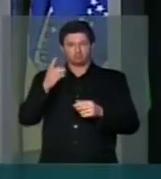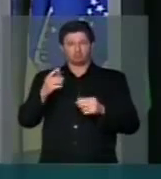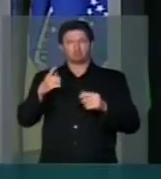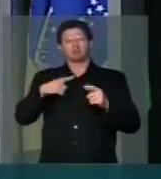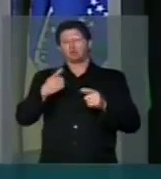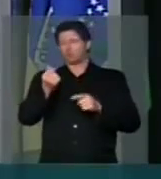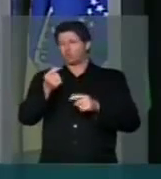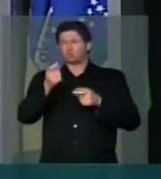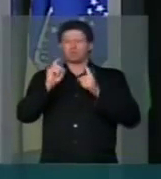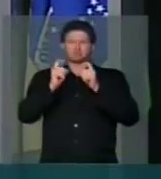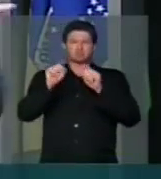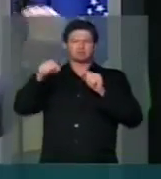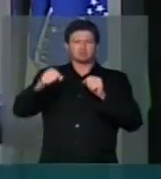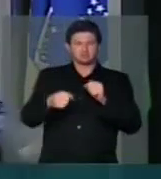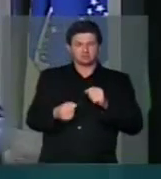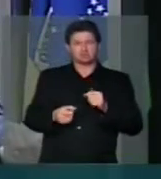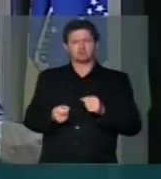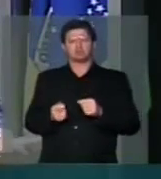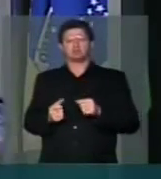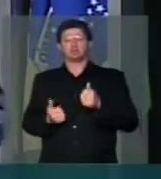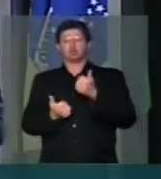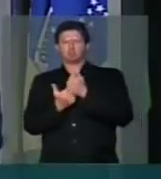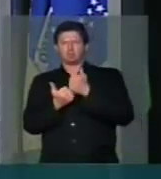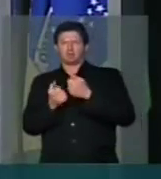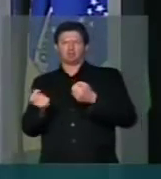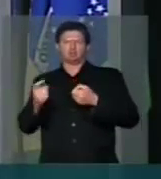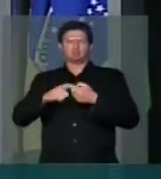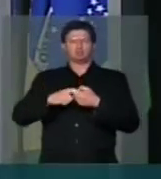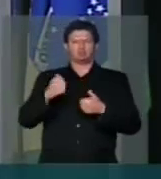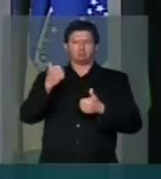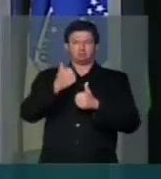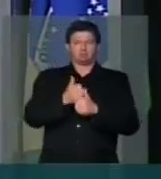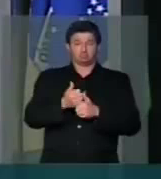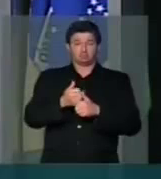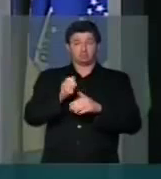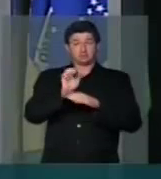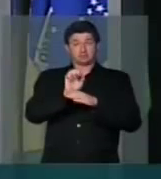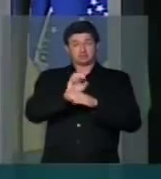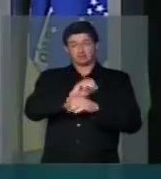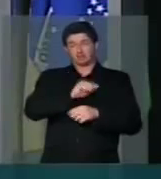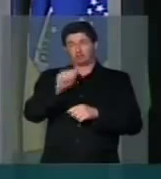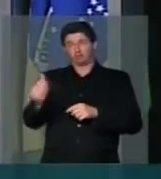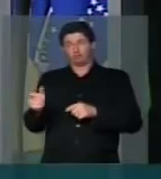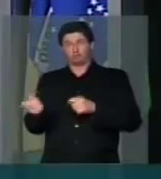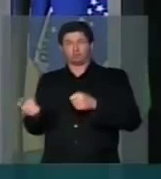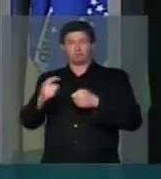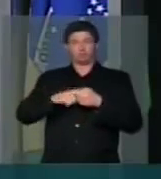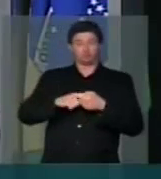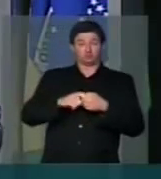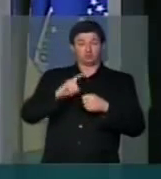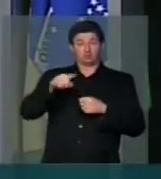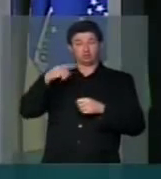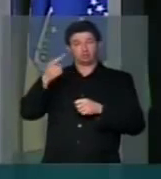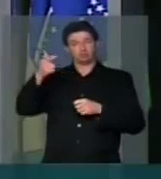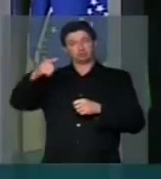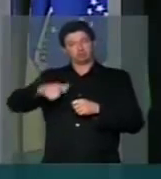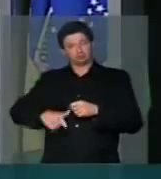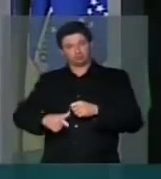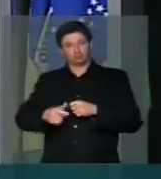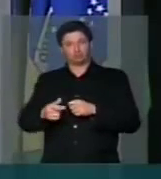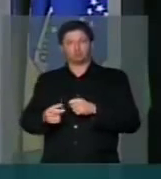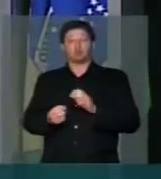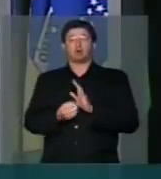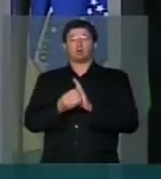custo administrativo, fazendo retornar suplentes aos seus estados, para que daqui a alguns dias, novamente, uma